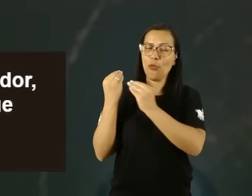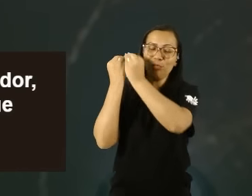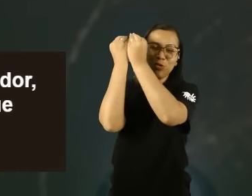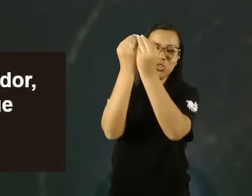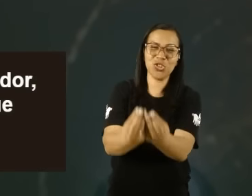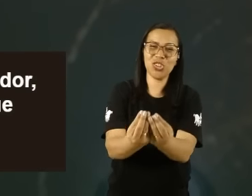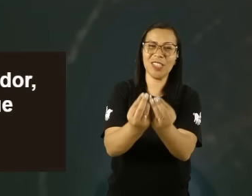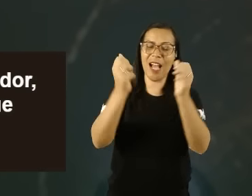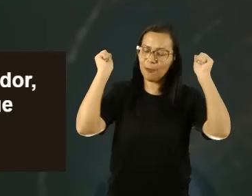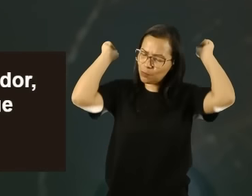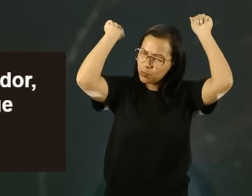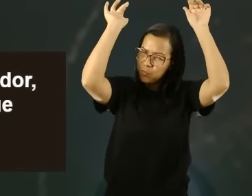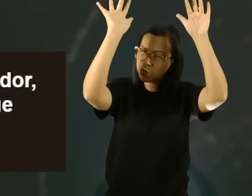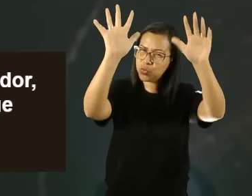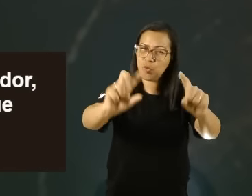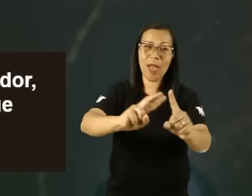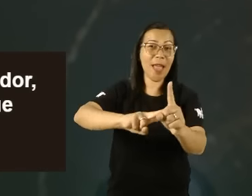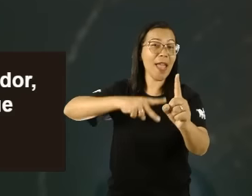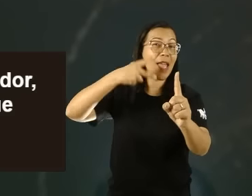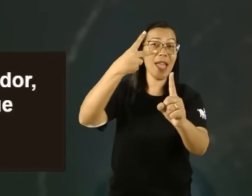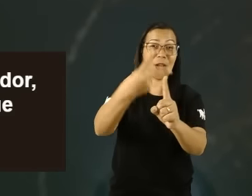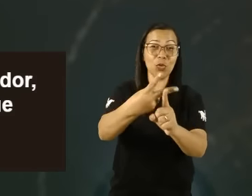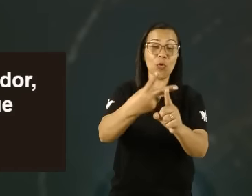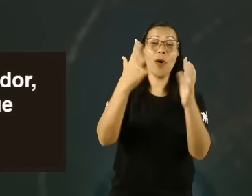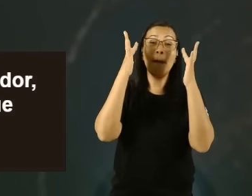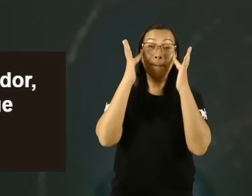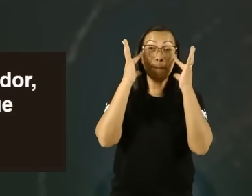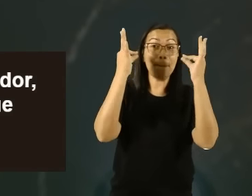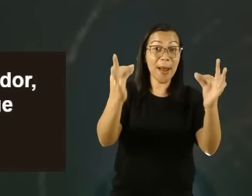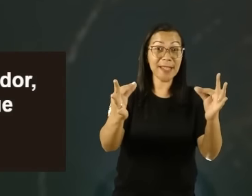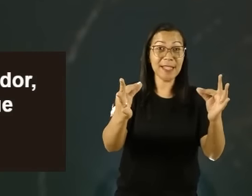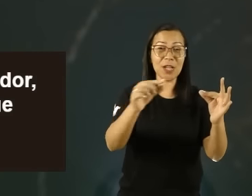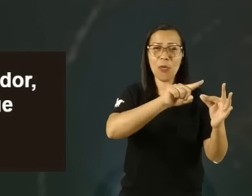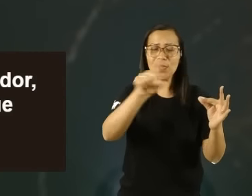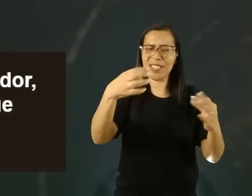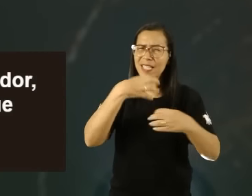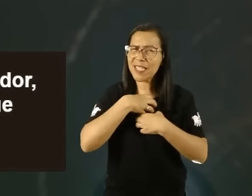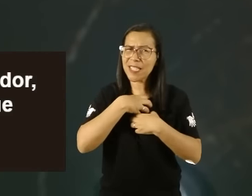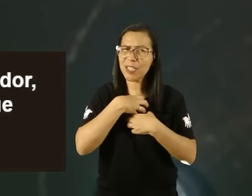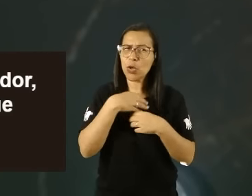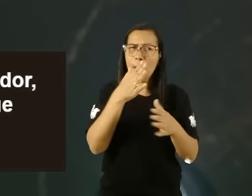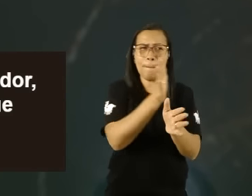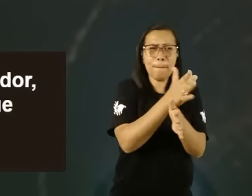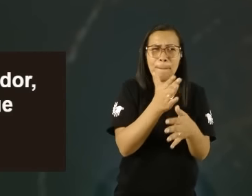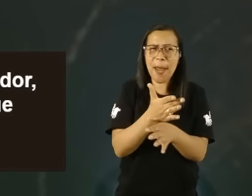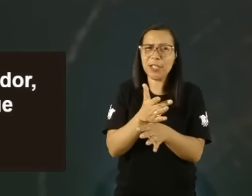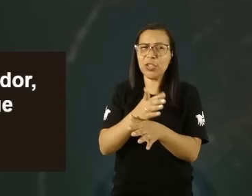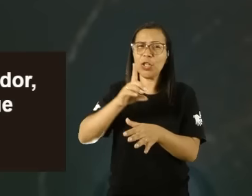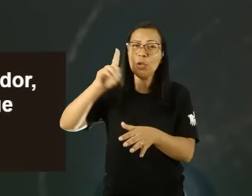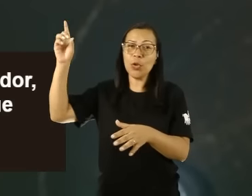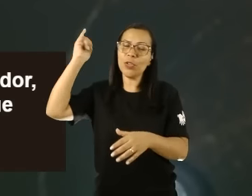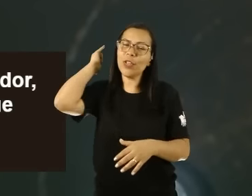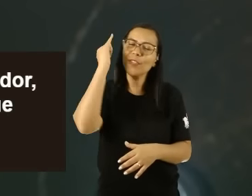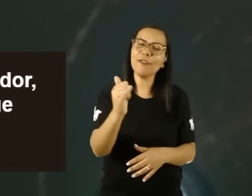é do jeito certo, eu estou te dando uma palavra, Deus te trouxe aqui para repreender o espírito de desânimo. Olha, meu irmão, você não vai voltar para onde Deus te tirou. Eu